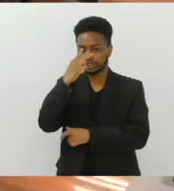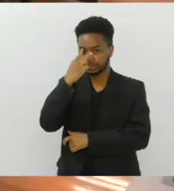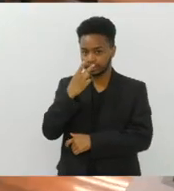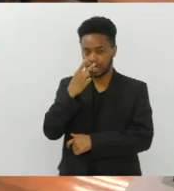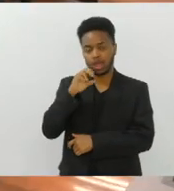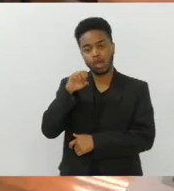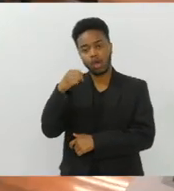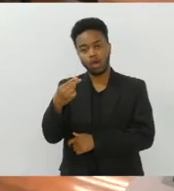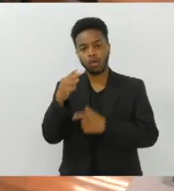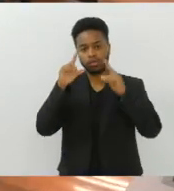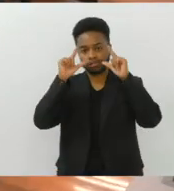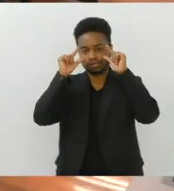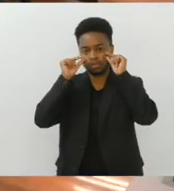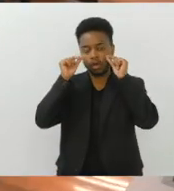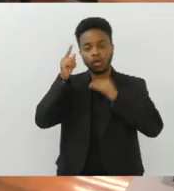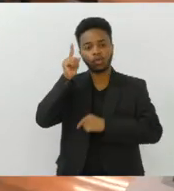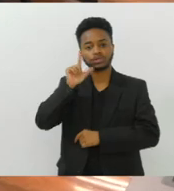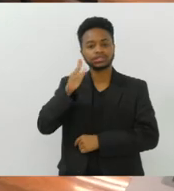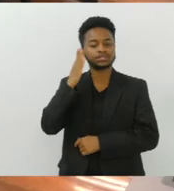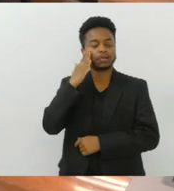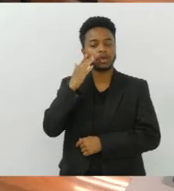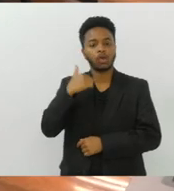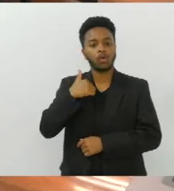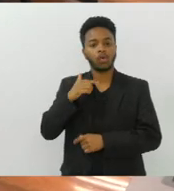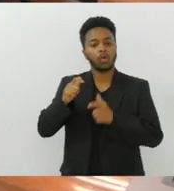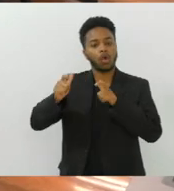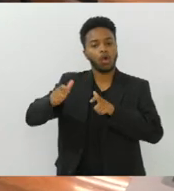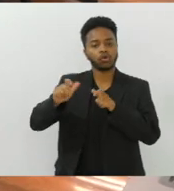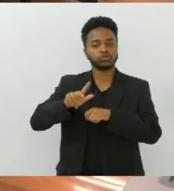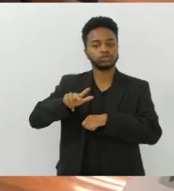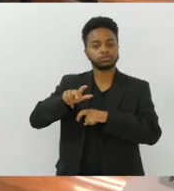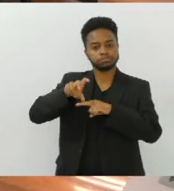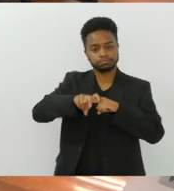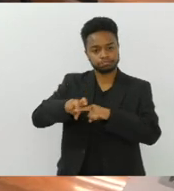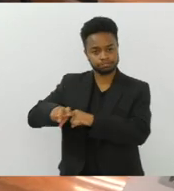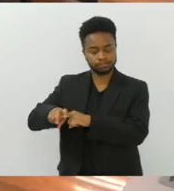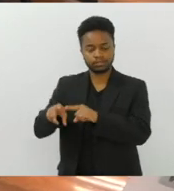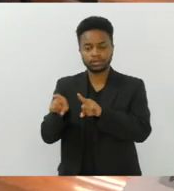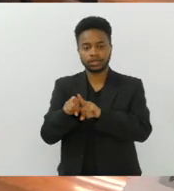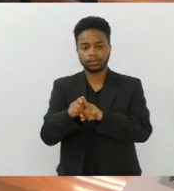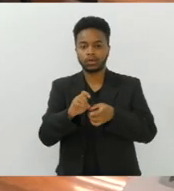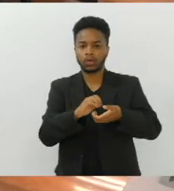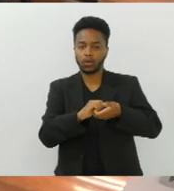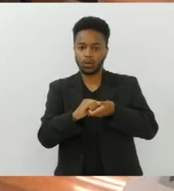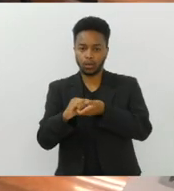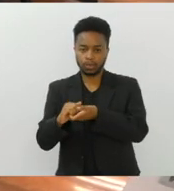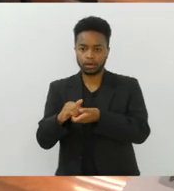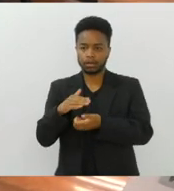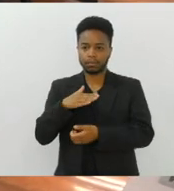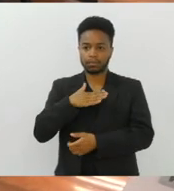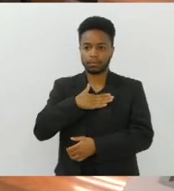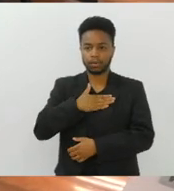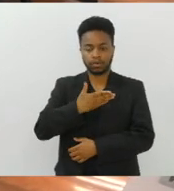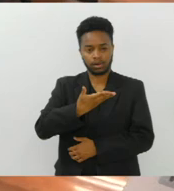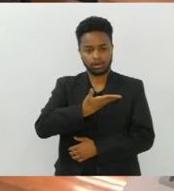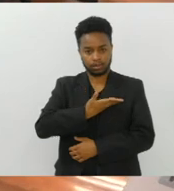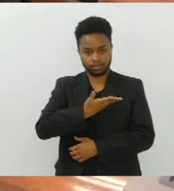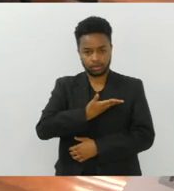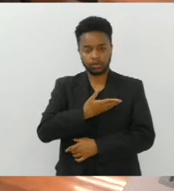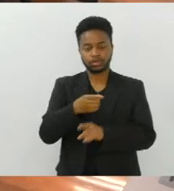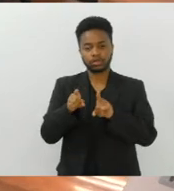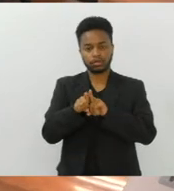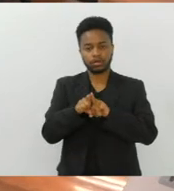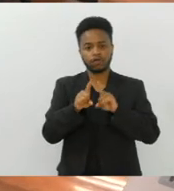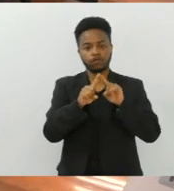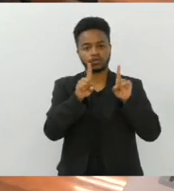ou de baixa visão possam identificar onde nós estamos aqui. Saúdo aqui o meu querido amigo e